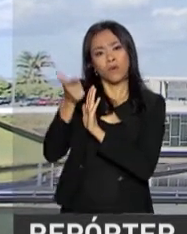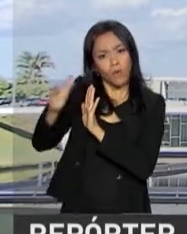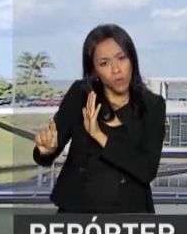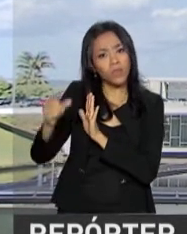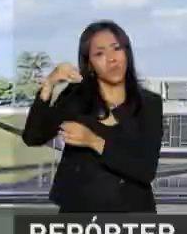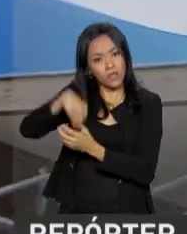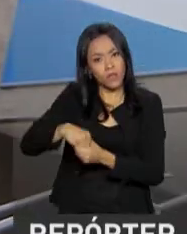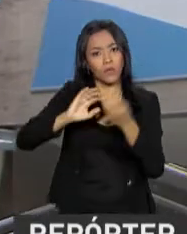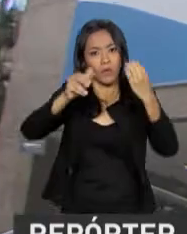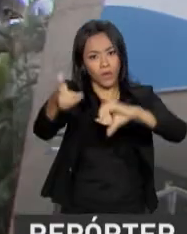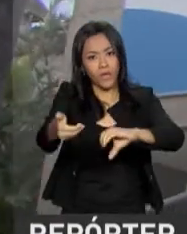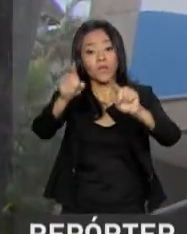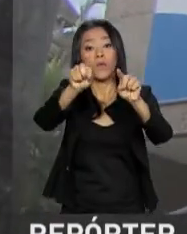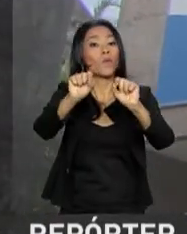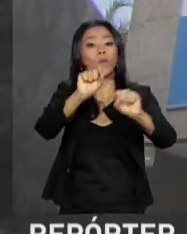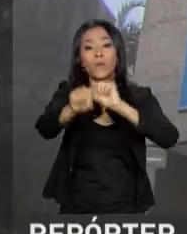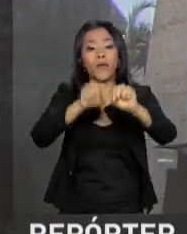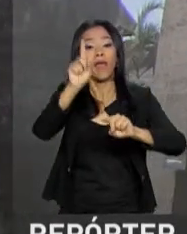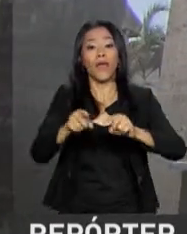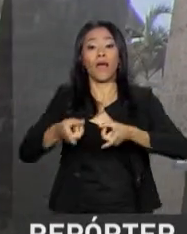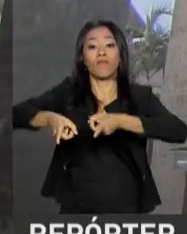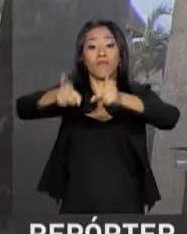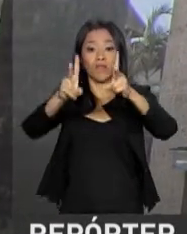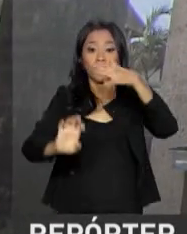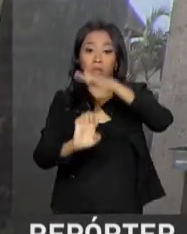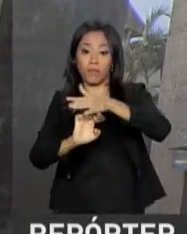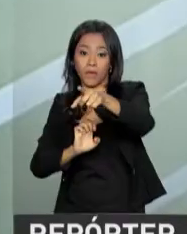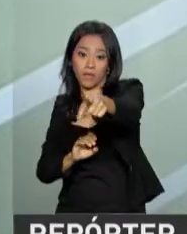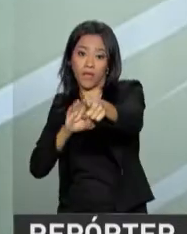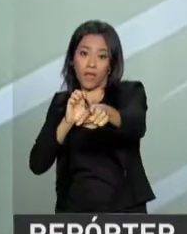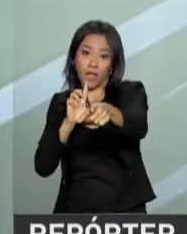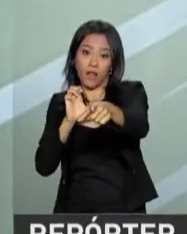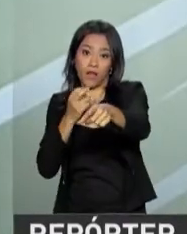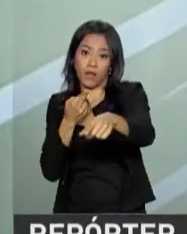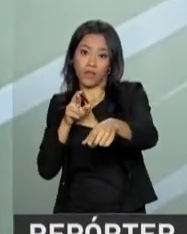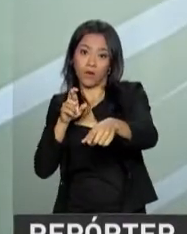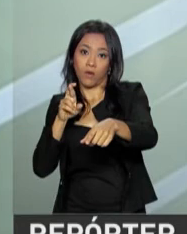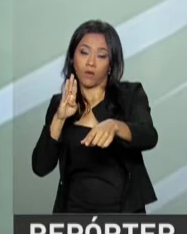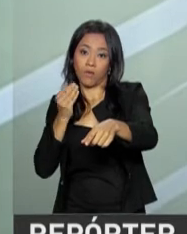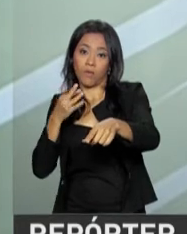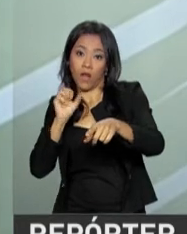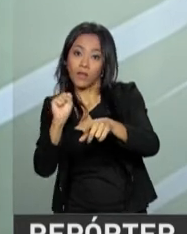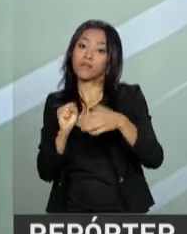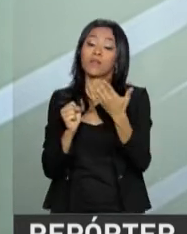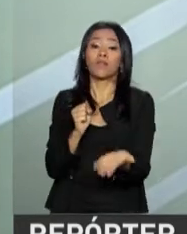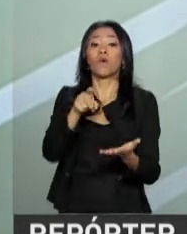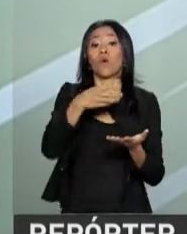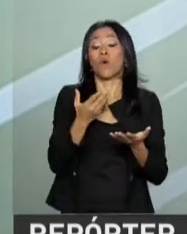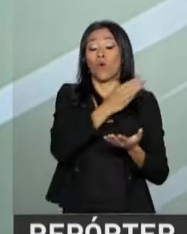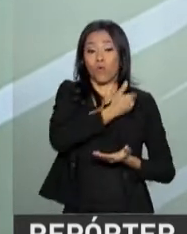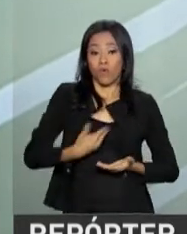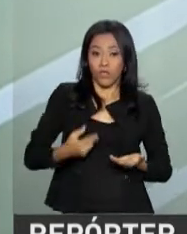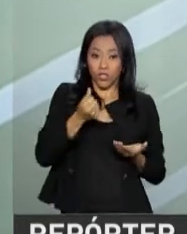no Congresso, o da privatização da Eletrobras. Além dos bloqueios, o governo está remanejando 1 bilhão de reais